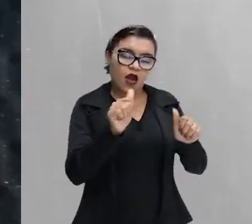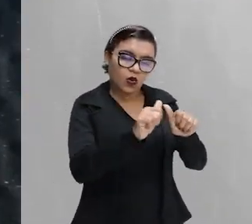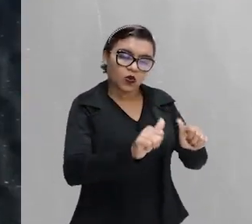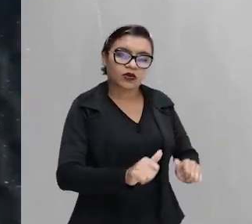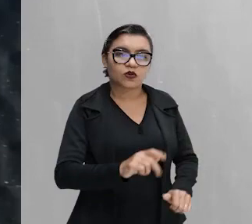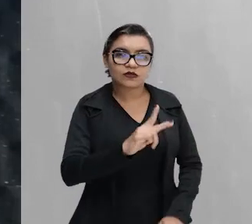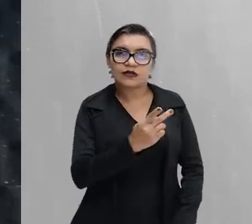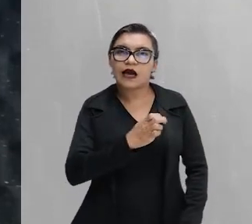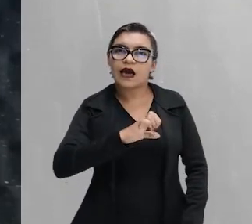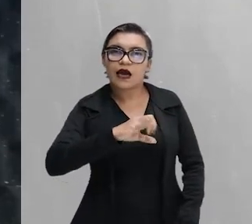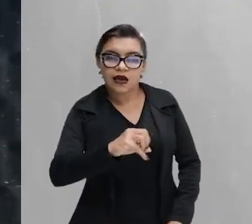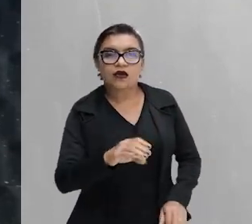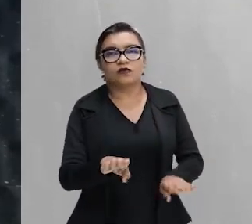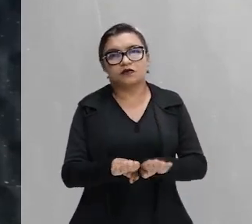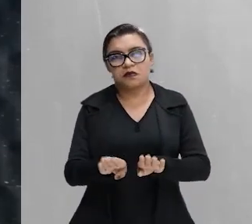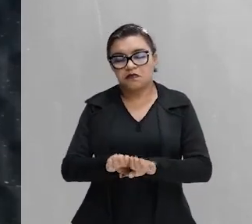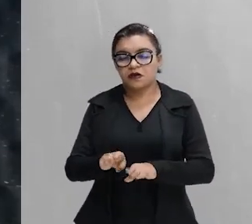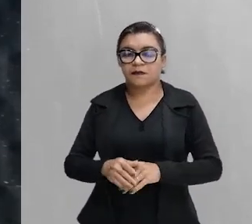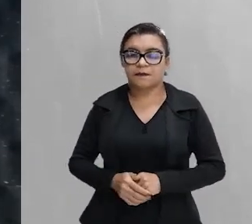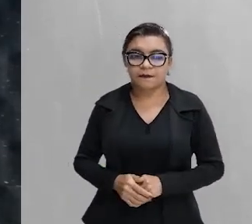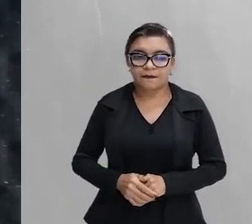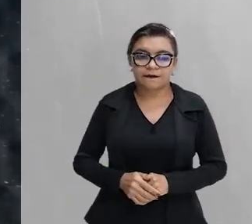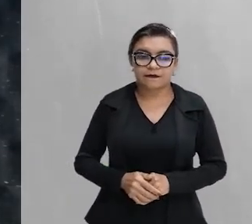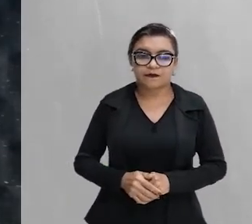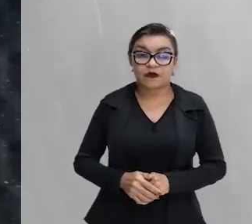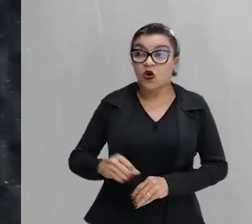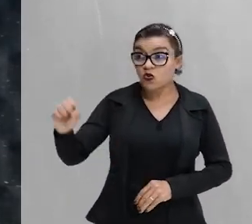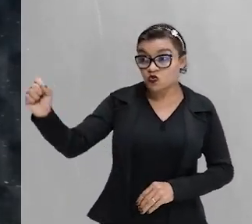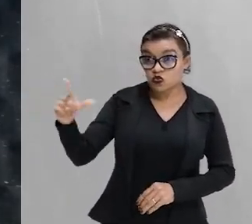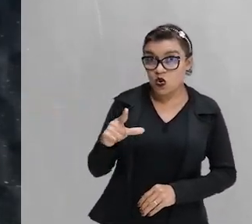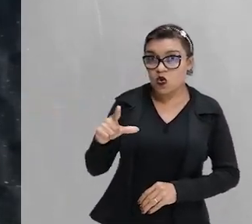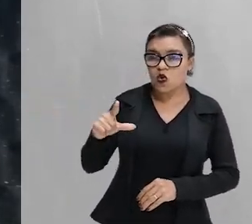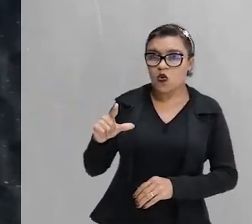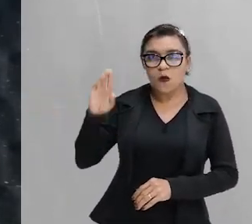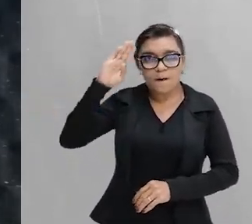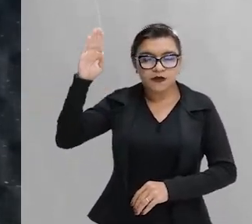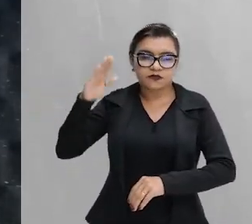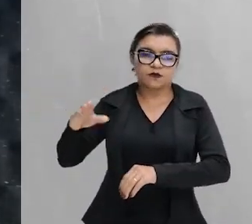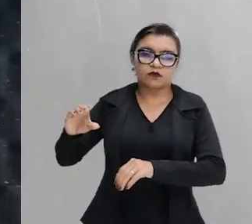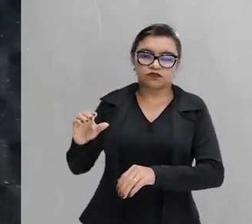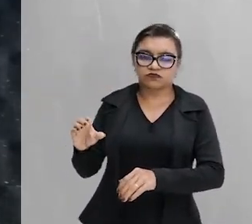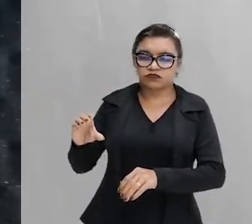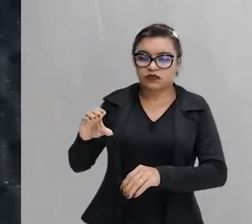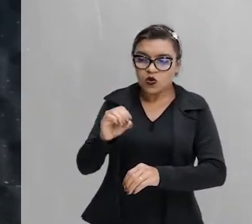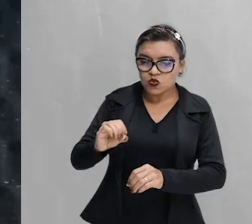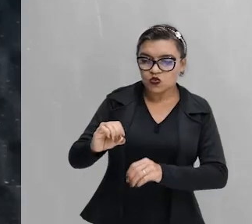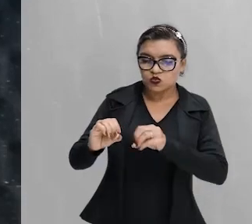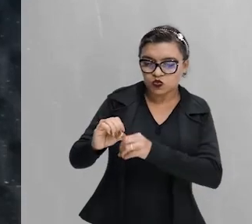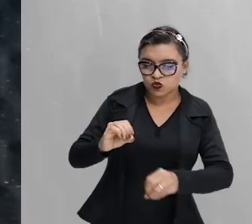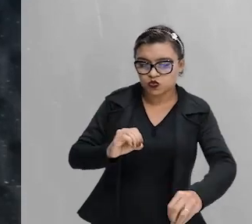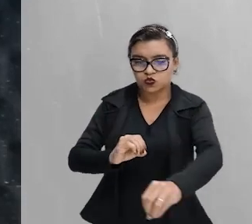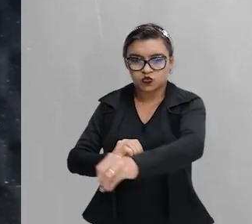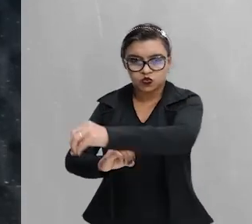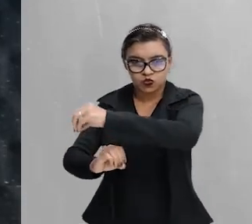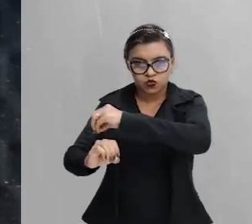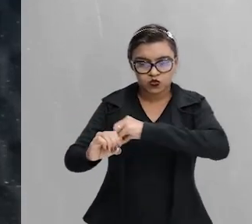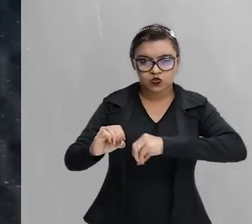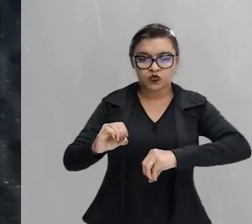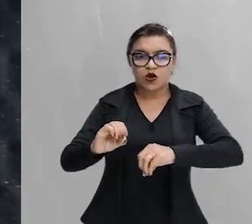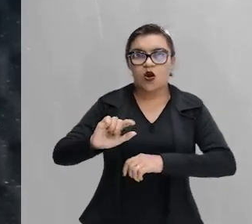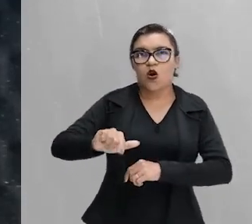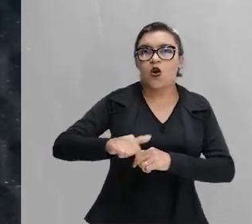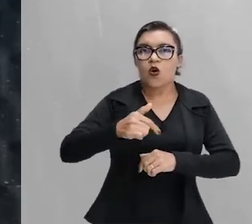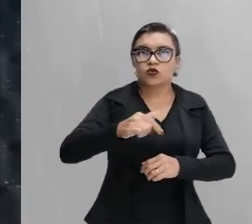Então, o Sol imponente ali no centro, tá, okay? E os demais astros, né? Os demais planetas, inclusive